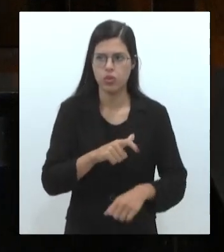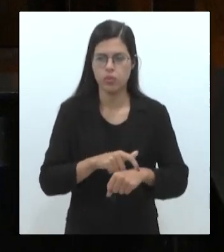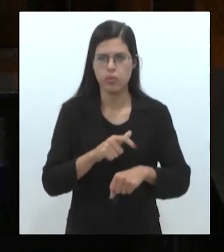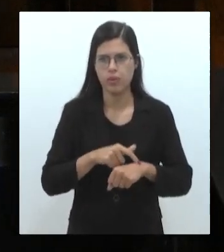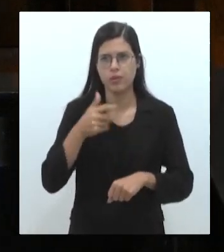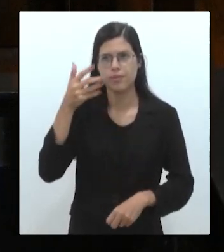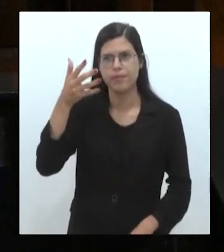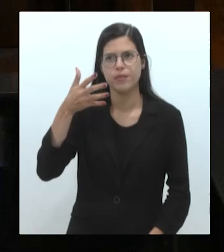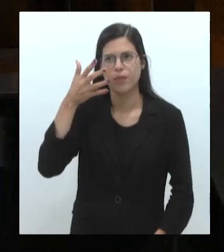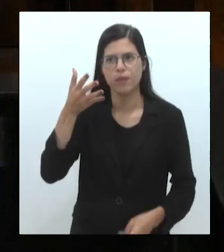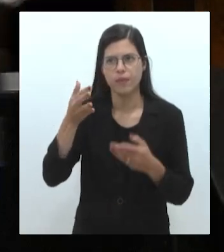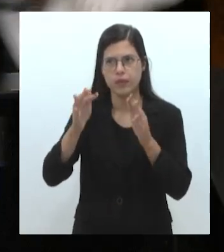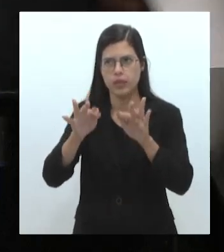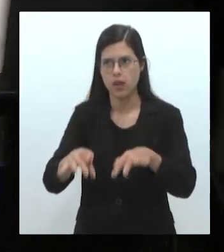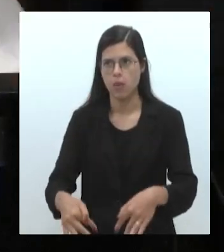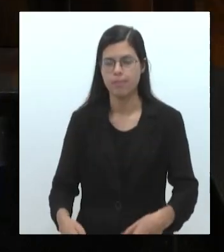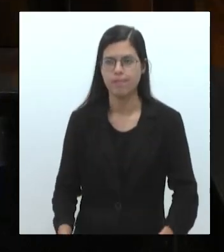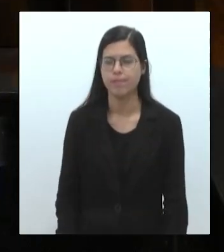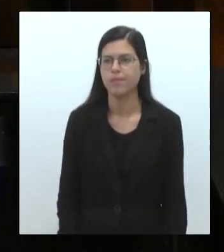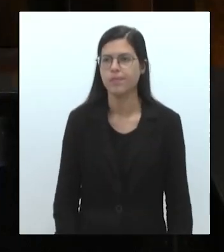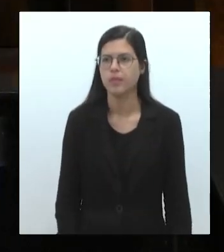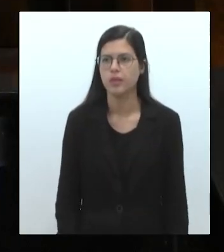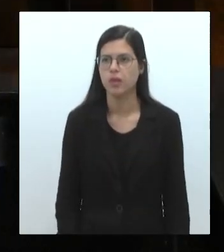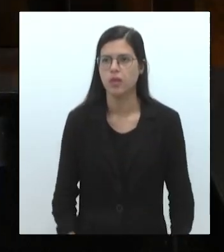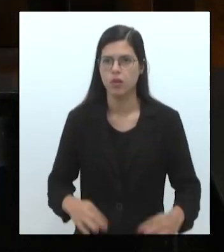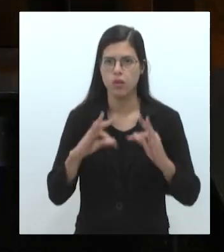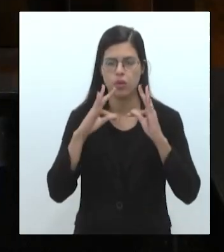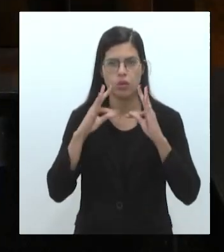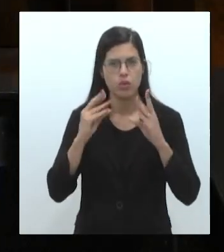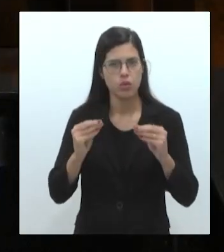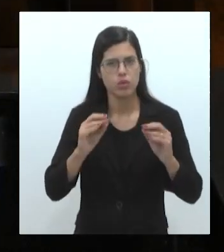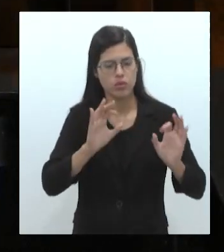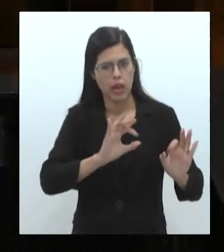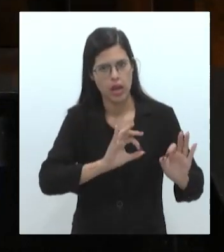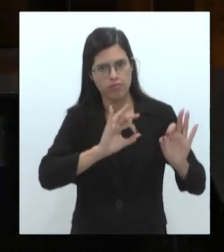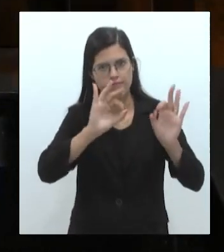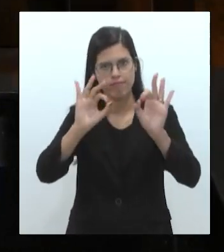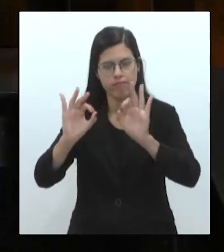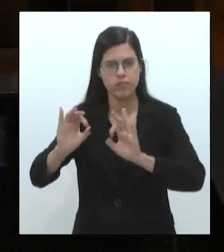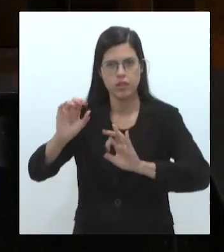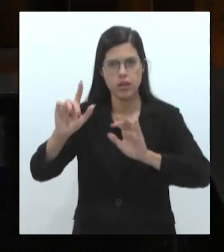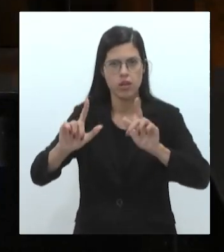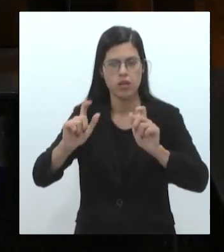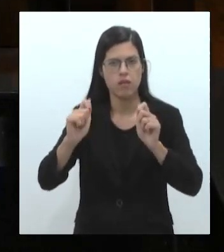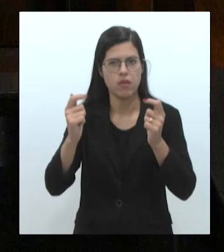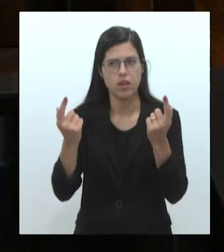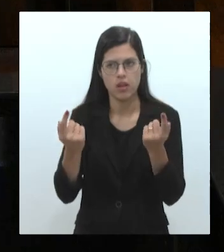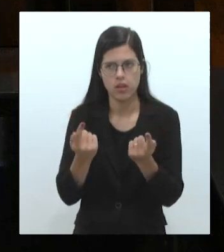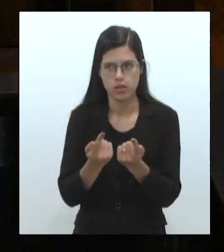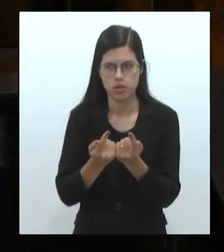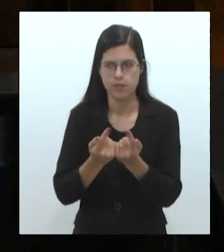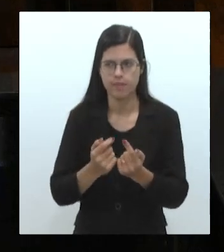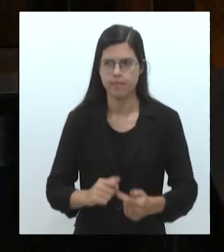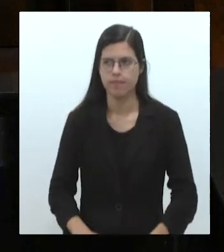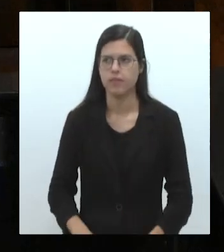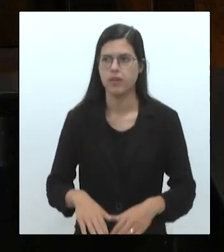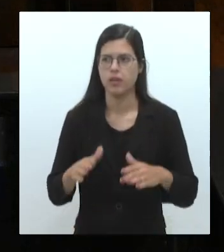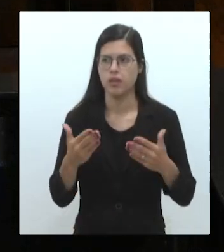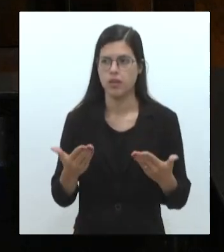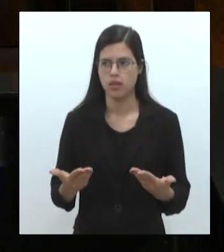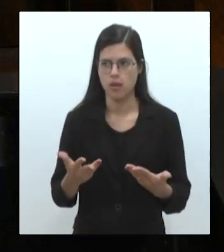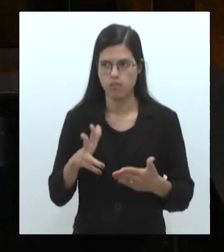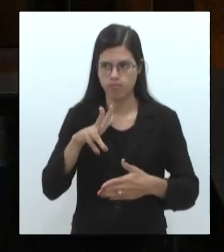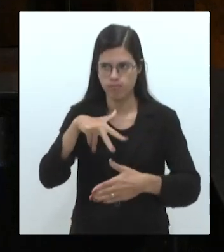final, todos que assistem à TV Alerj. Bom, o que me